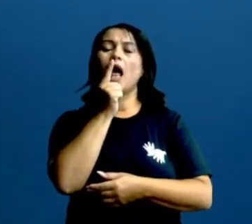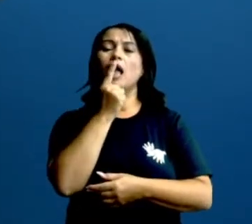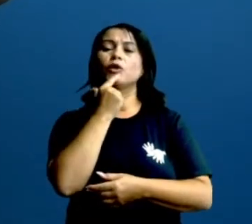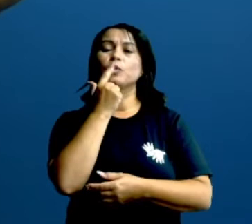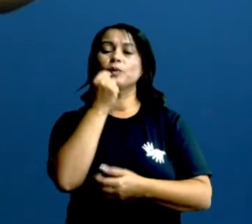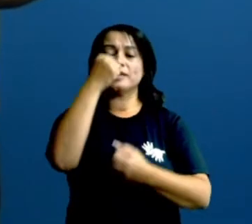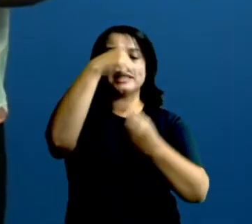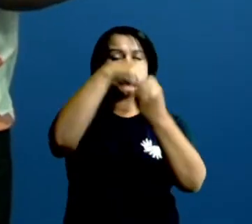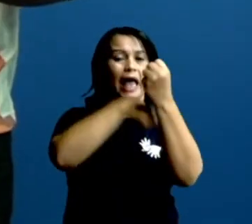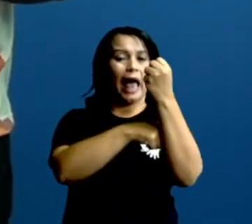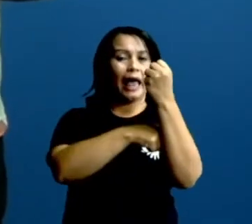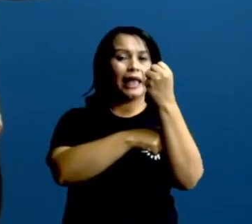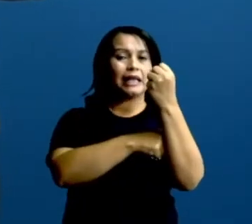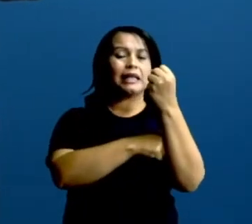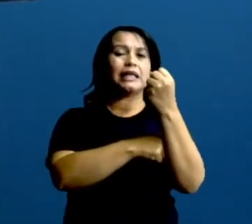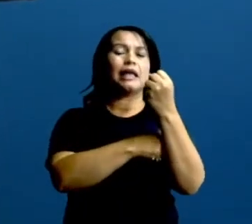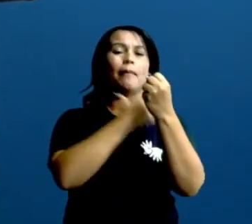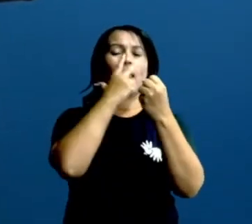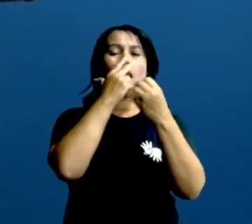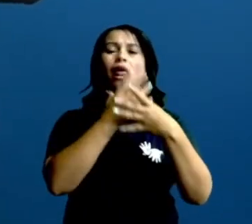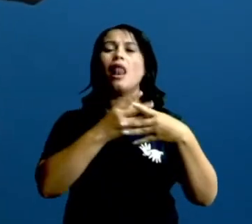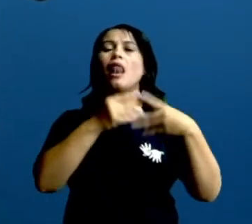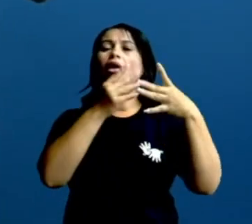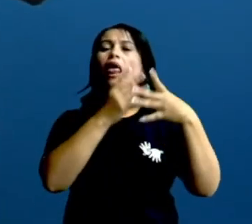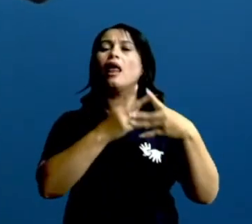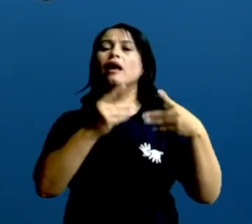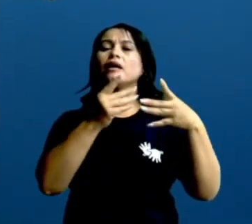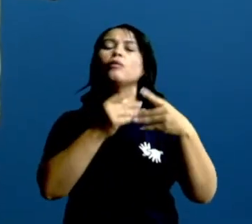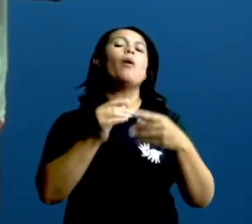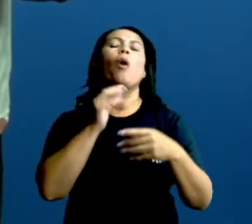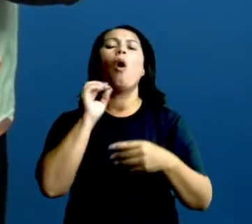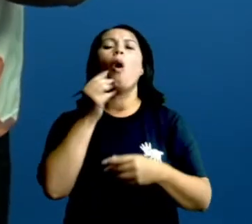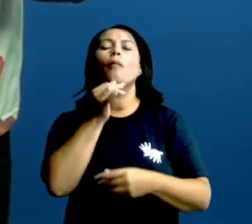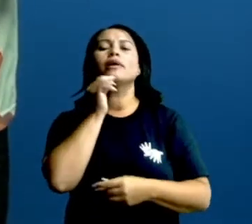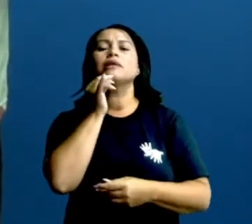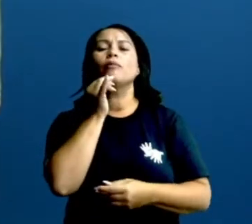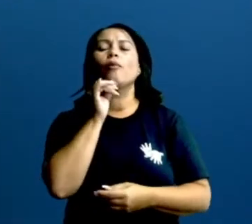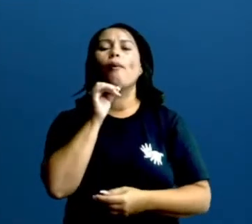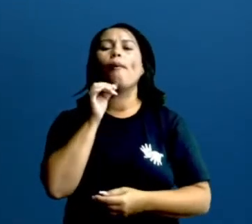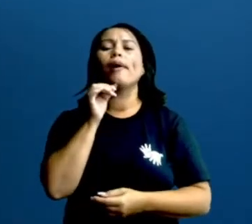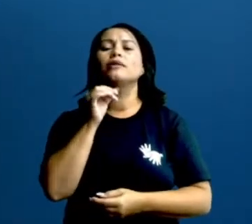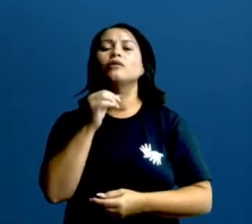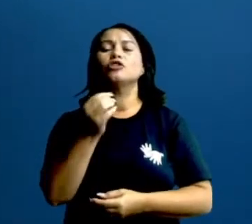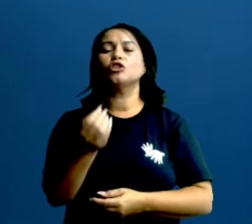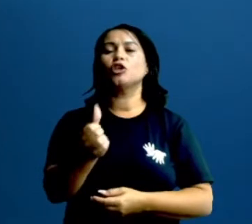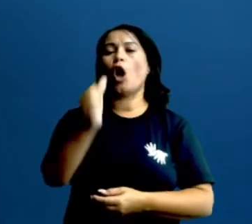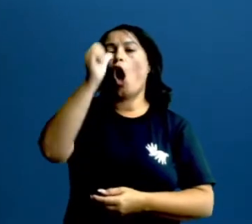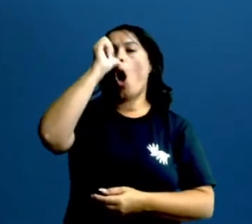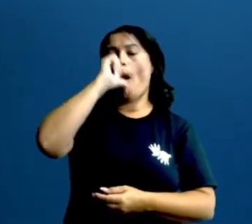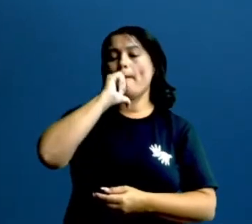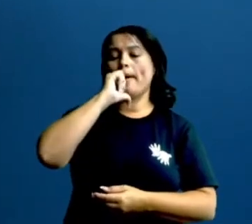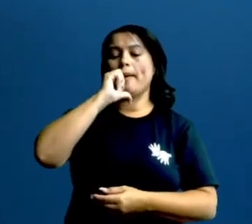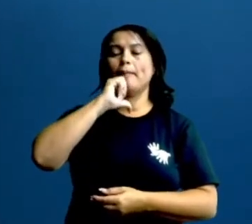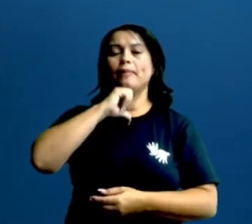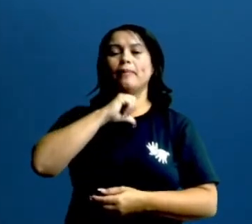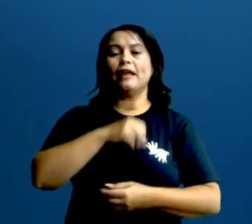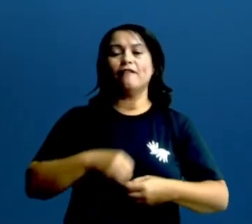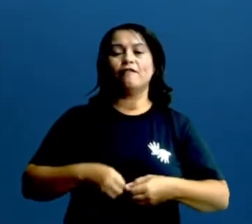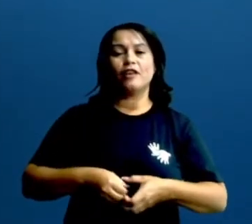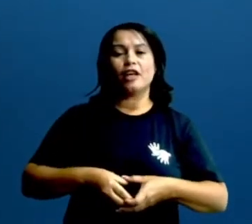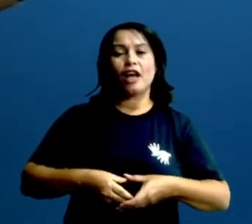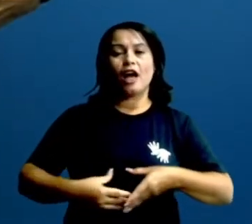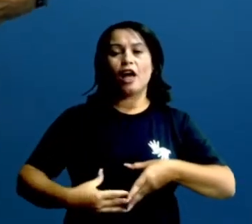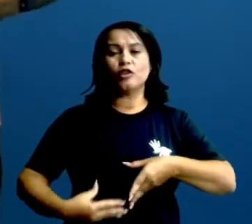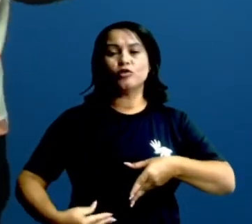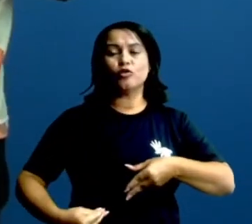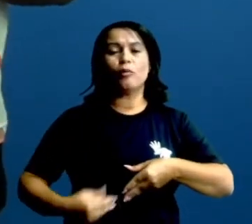tecido líquido, ou como componente, né, quando a gente ingere e vai lá para o nosso estômago. Não. Todas as partes